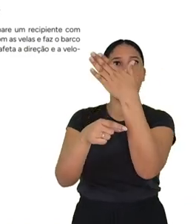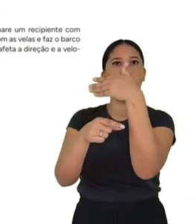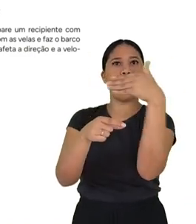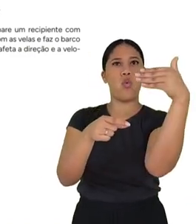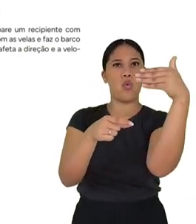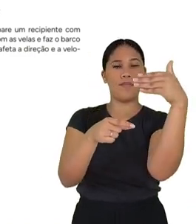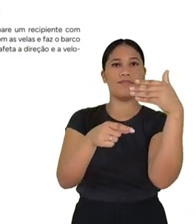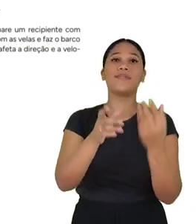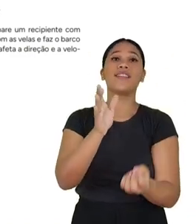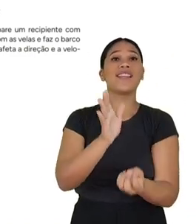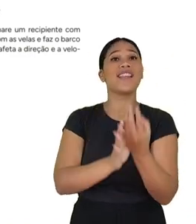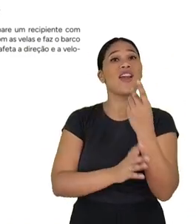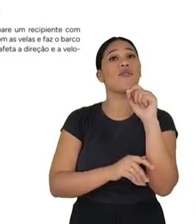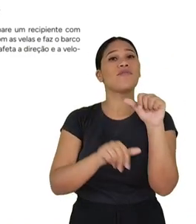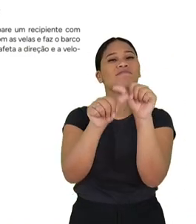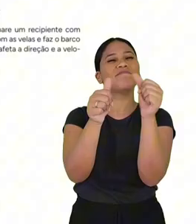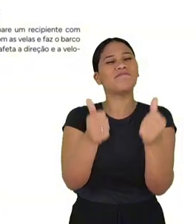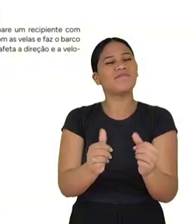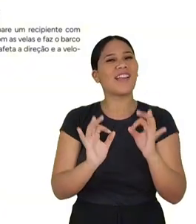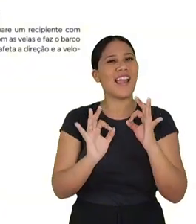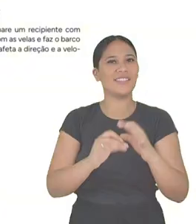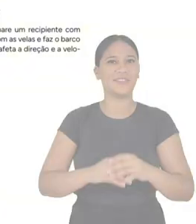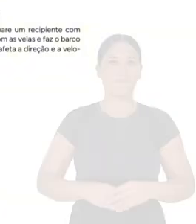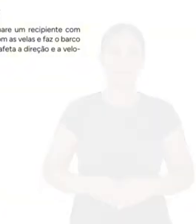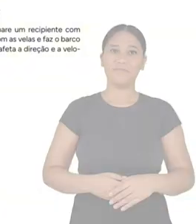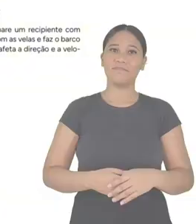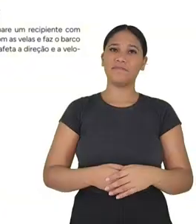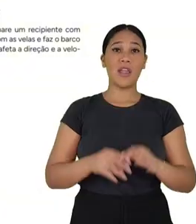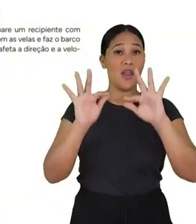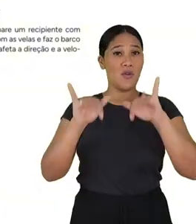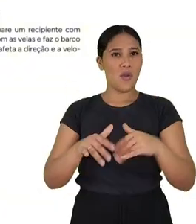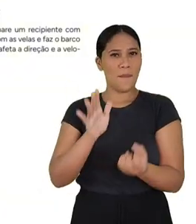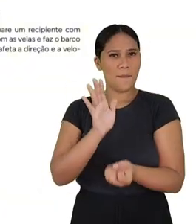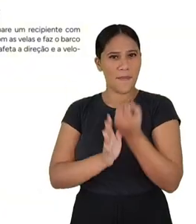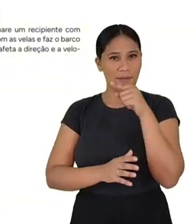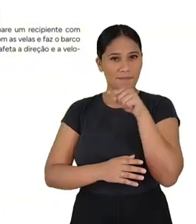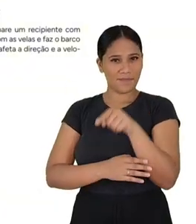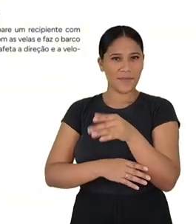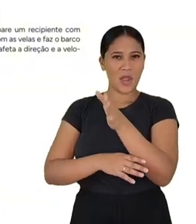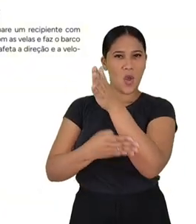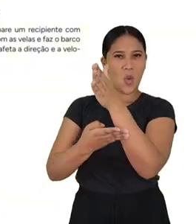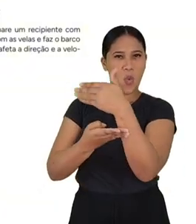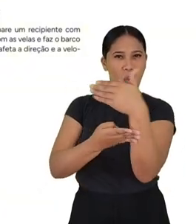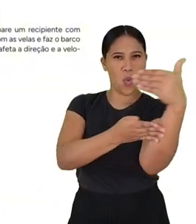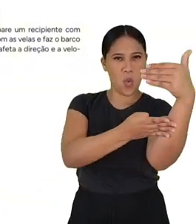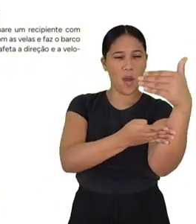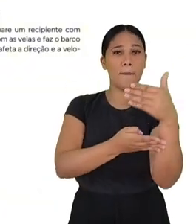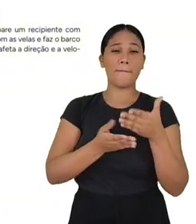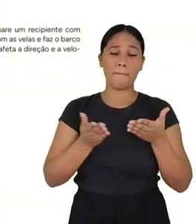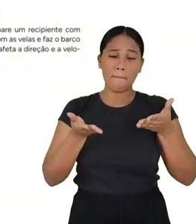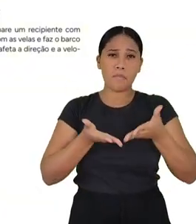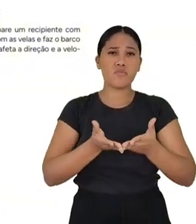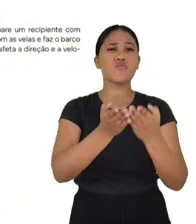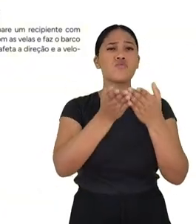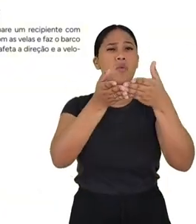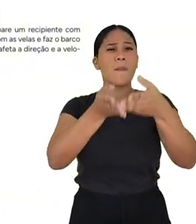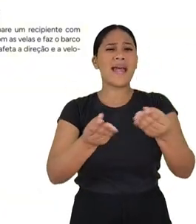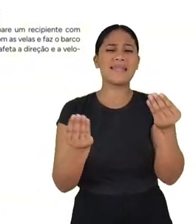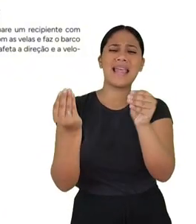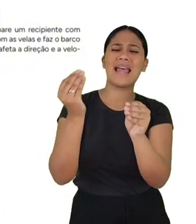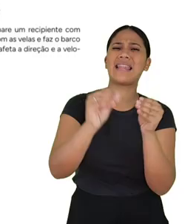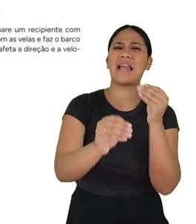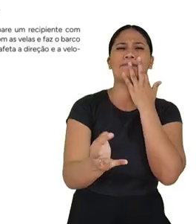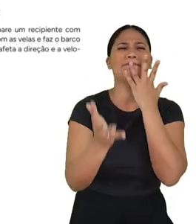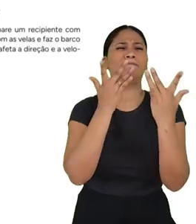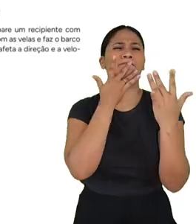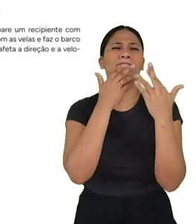em pé, criando a obra de arte personalização. Finalizada a construção do barco à vela, você pode